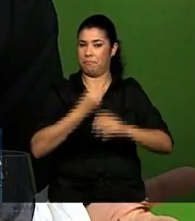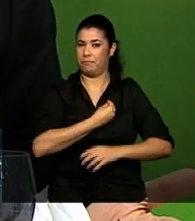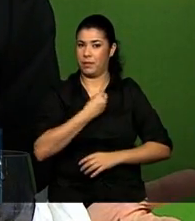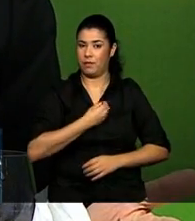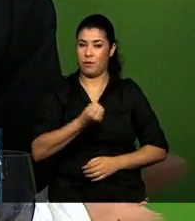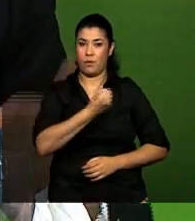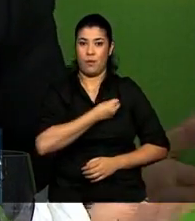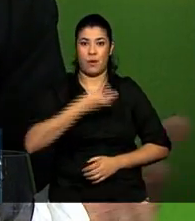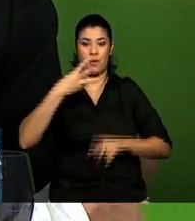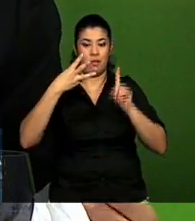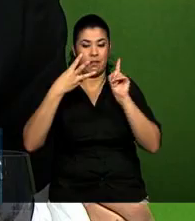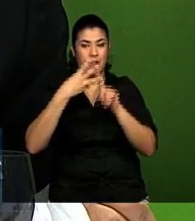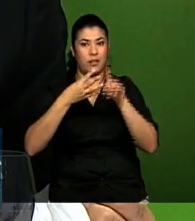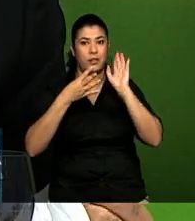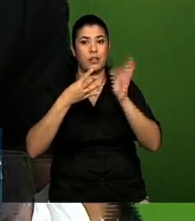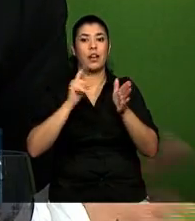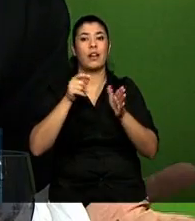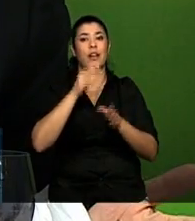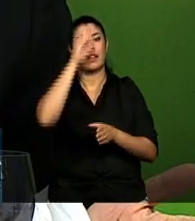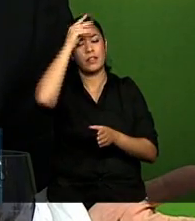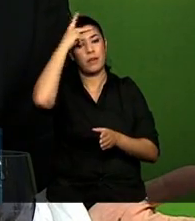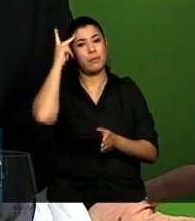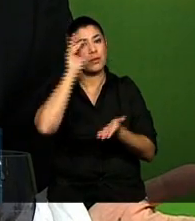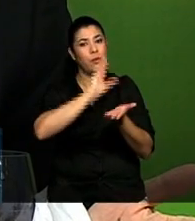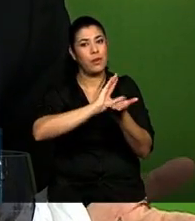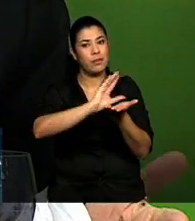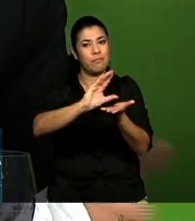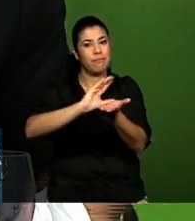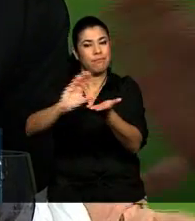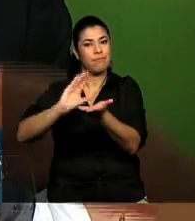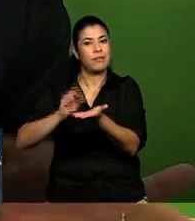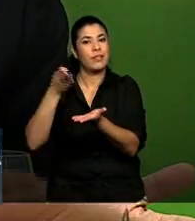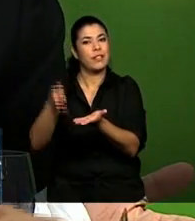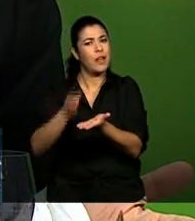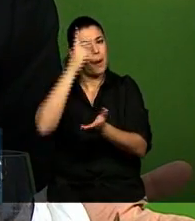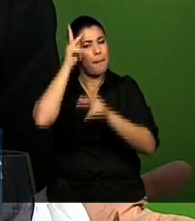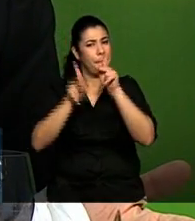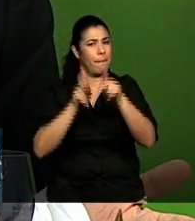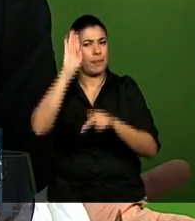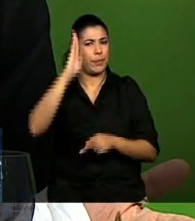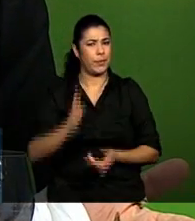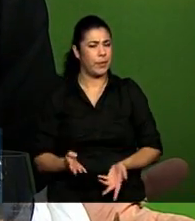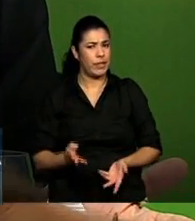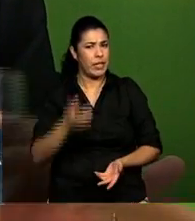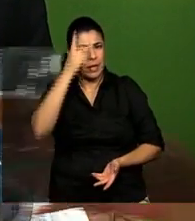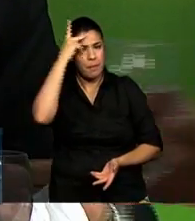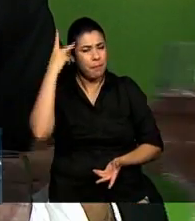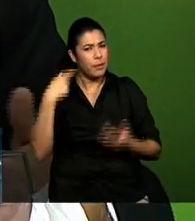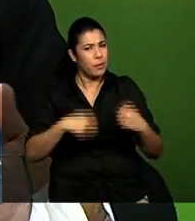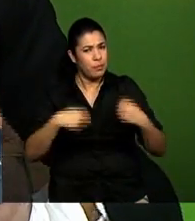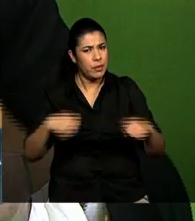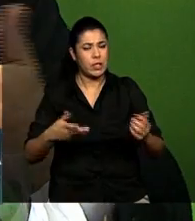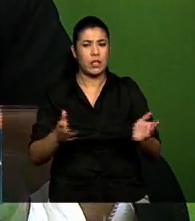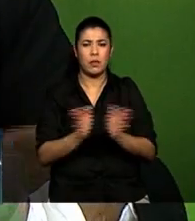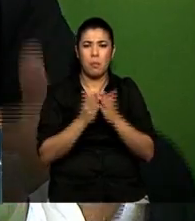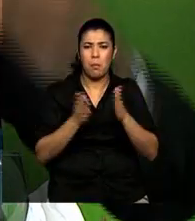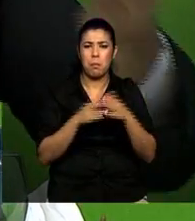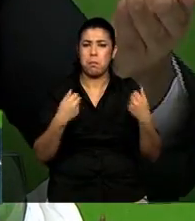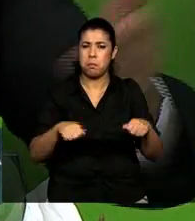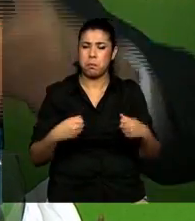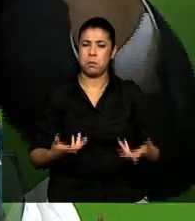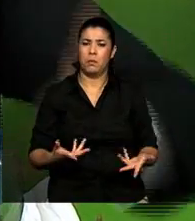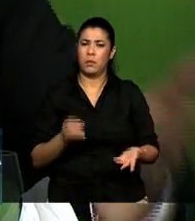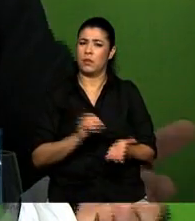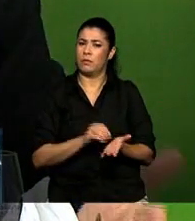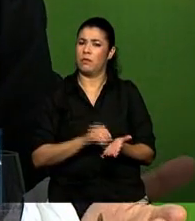são os beneficiários do programa Minha Casa Minha Vida três o povo brasileiro os mais necessitados nós estamos preservamos